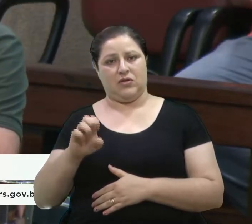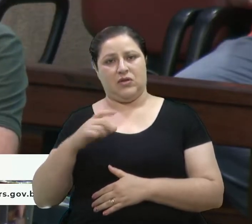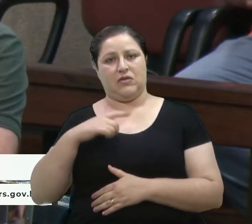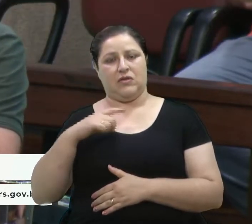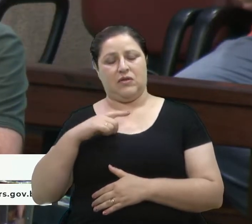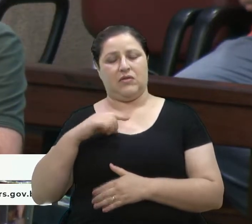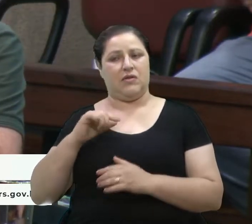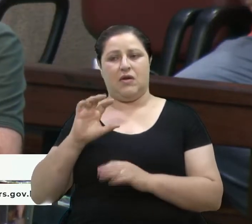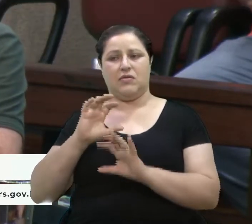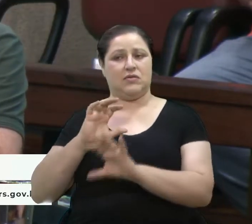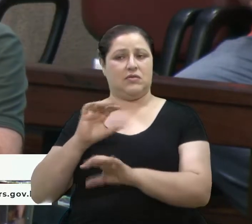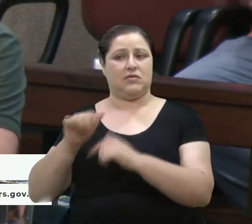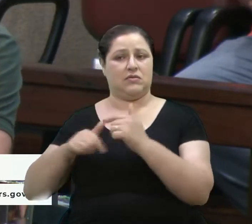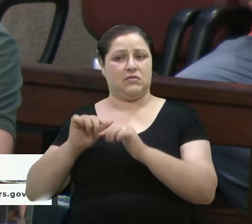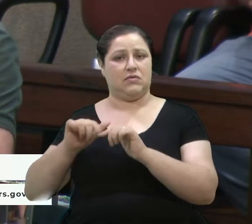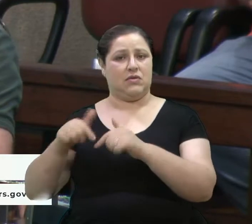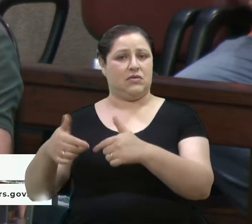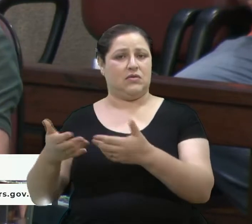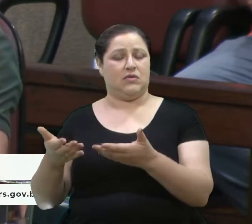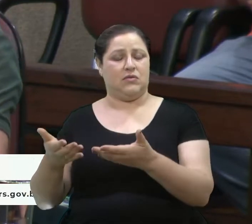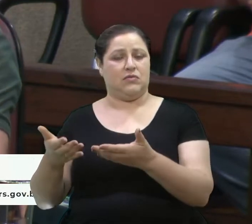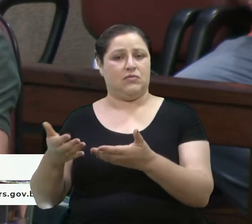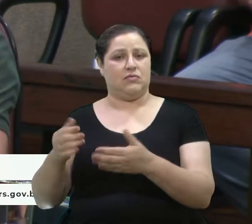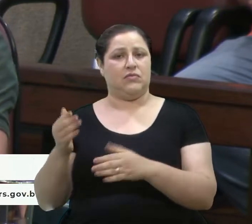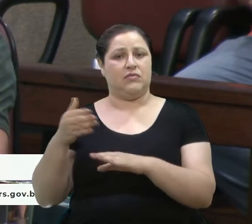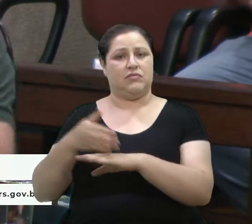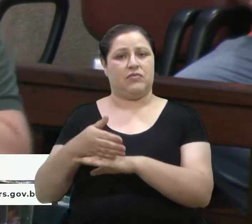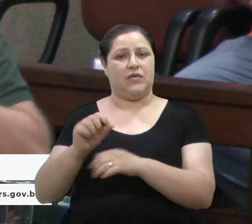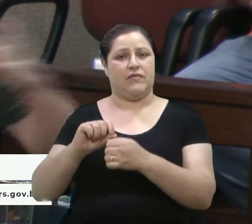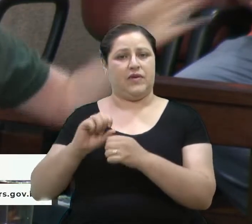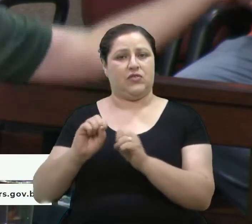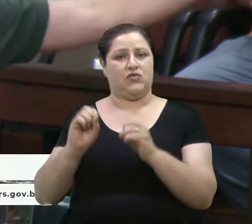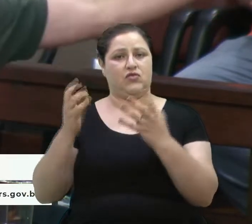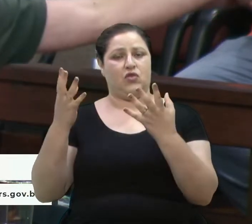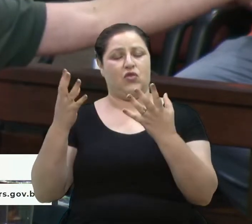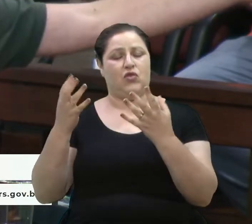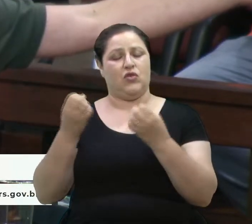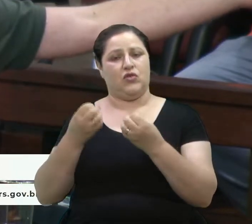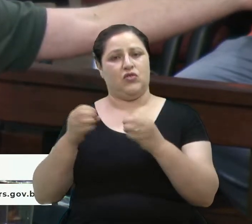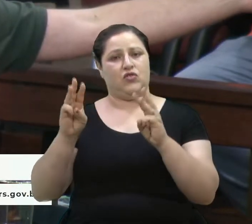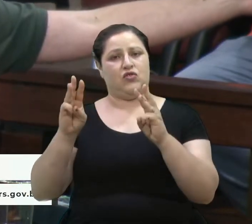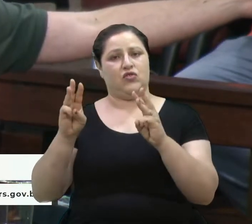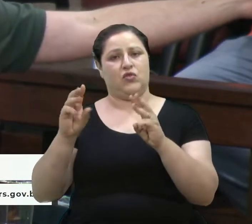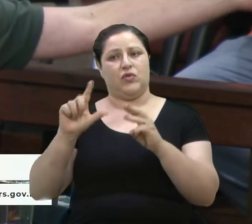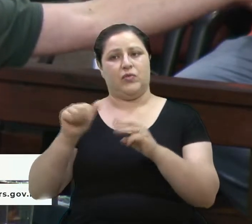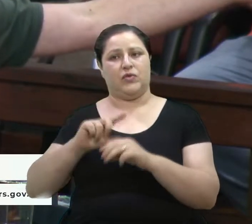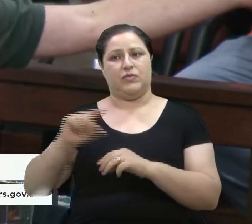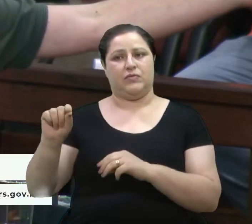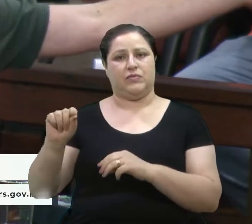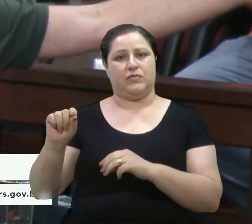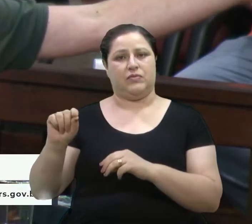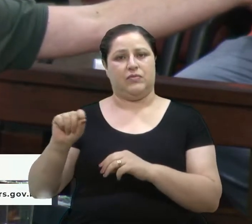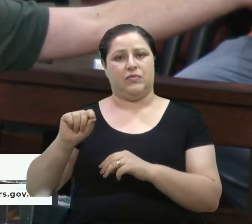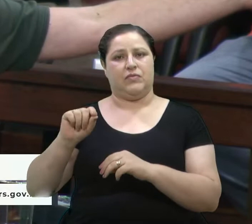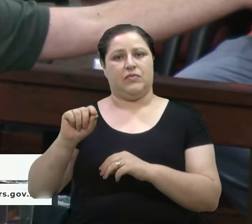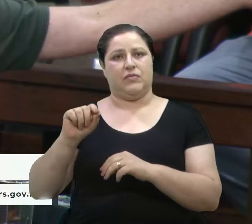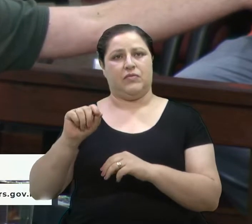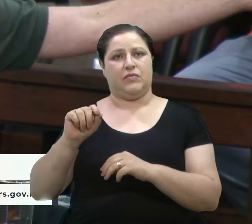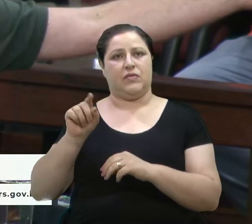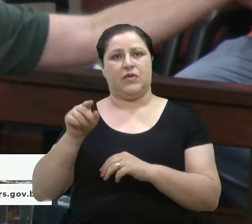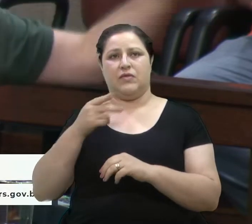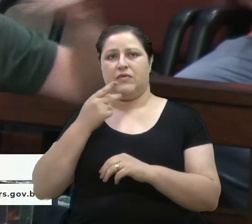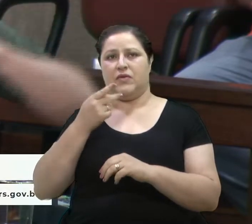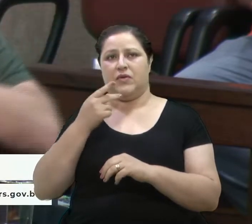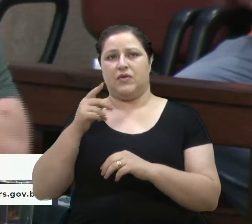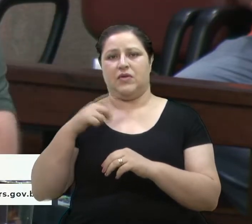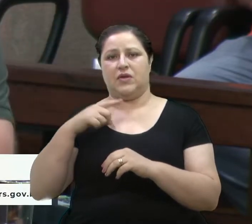outros ditos manifestantes, vem aqui, dá o showzinho e sai correndo. Nem homem para ficar aqui e gritar bandido livre, é isso que ele gritou,